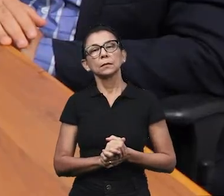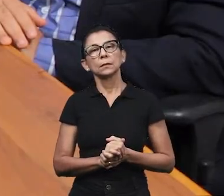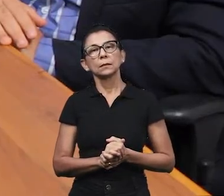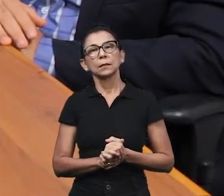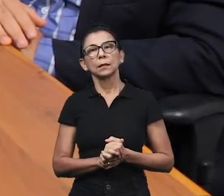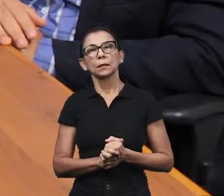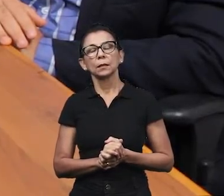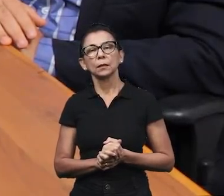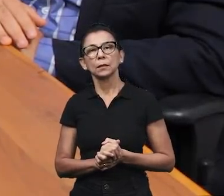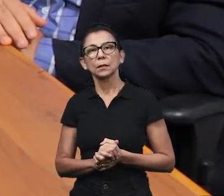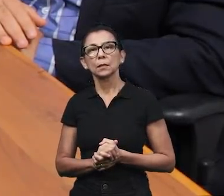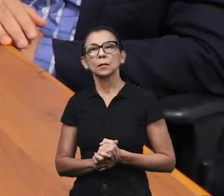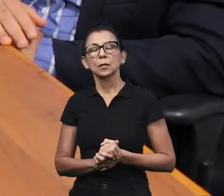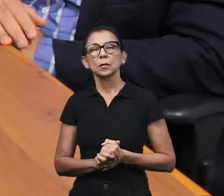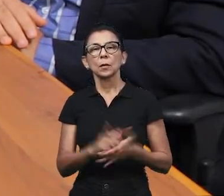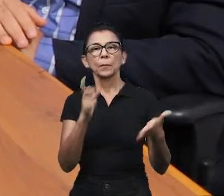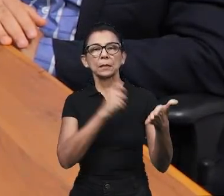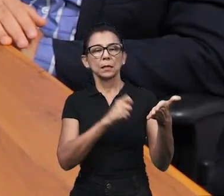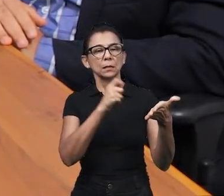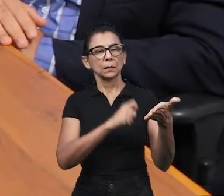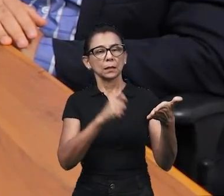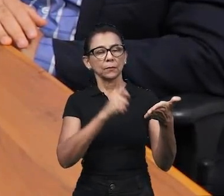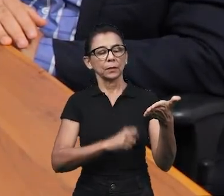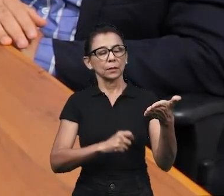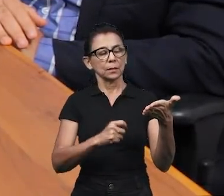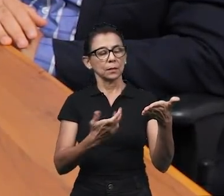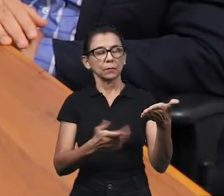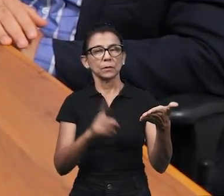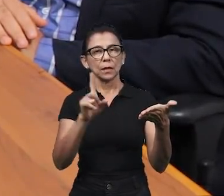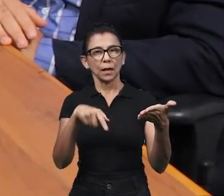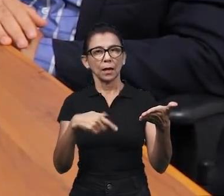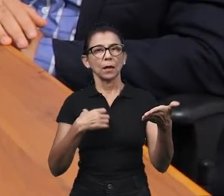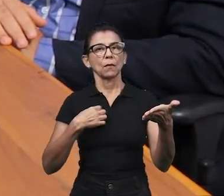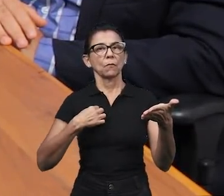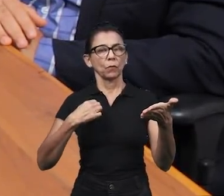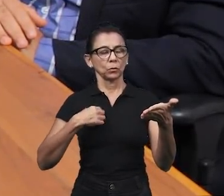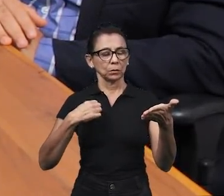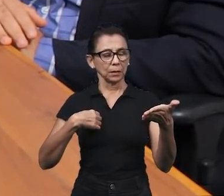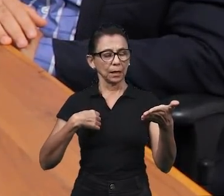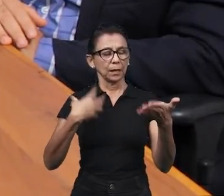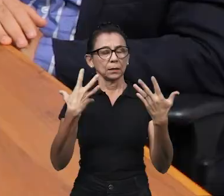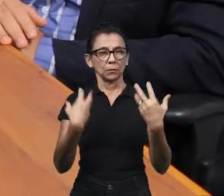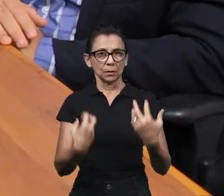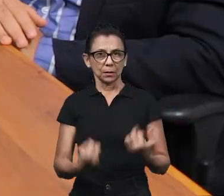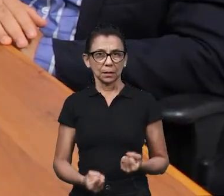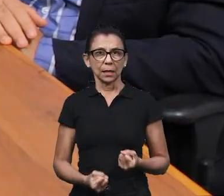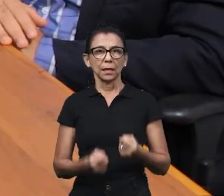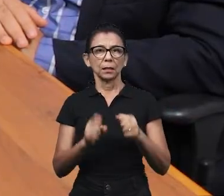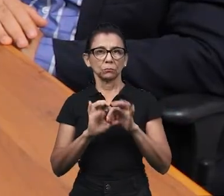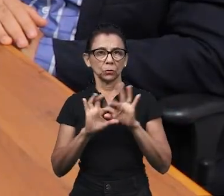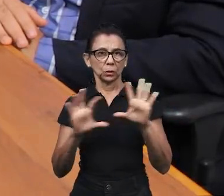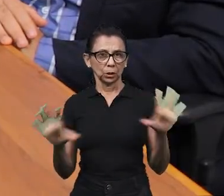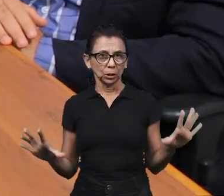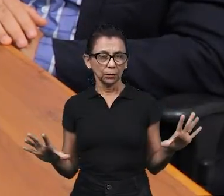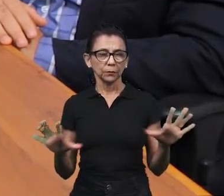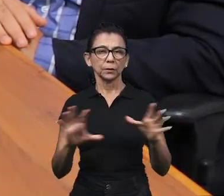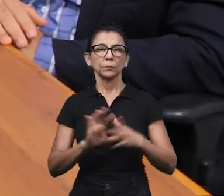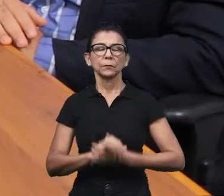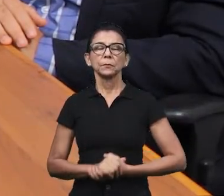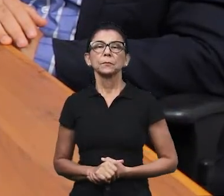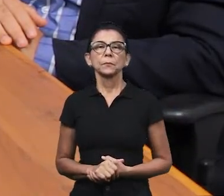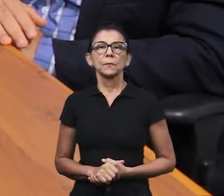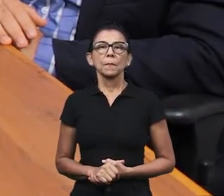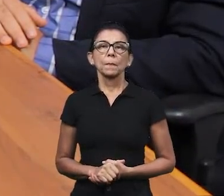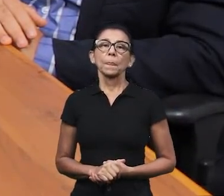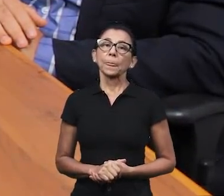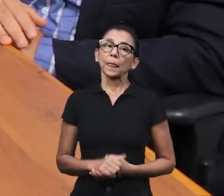E esse encaminhamento se faz pela COPAMES, que é a Comissão de Padronização do Manaim do Espírito Santo, onde faz a gestão